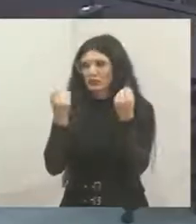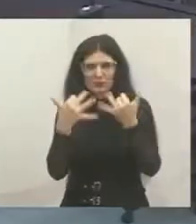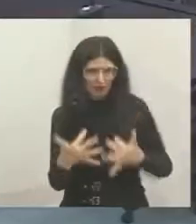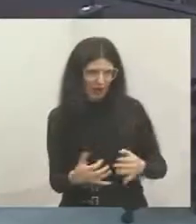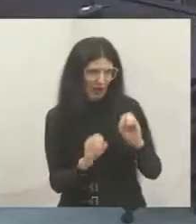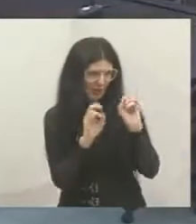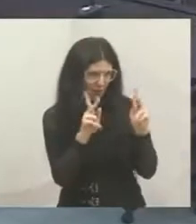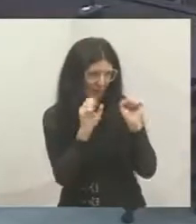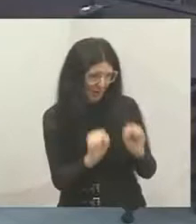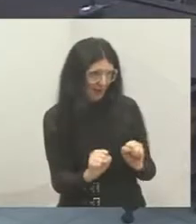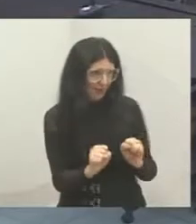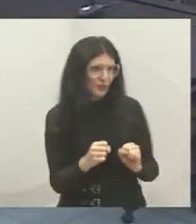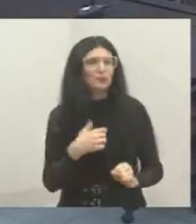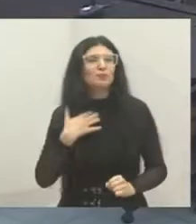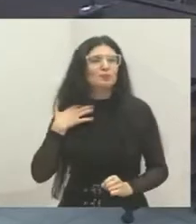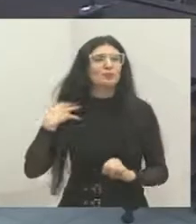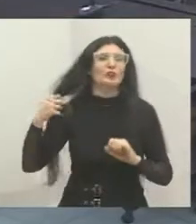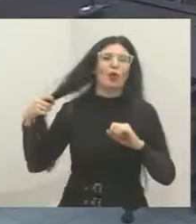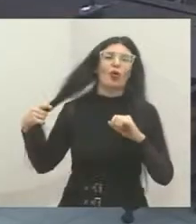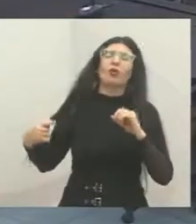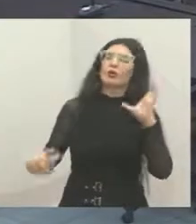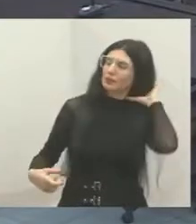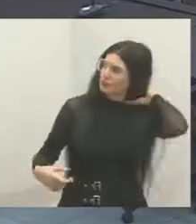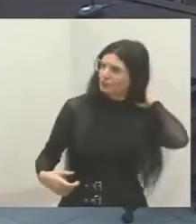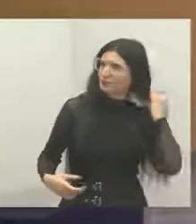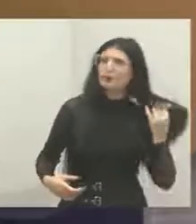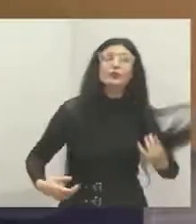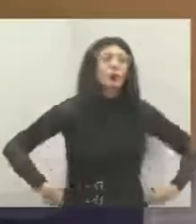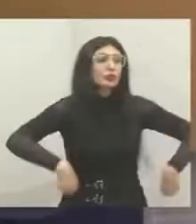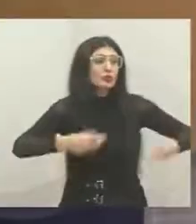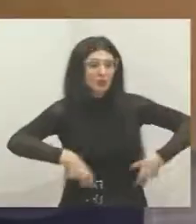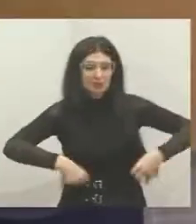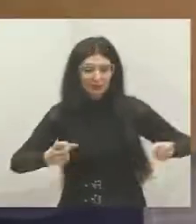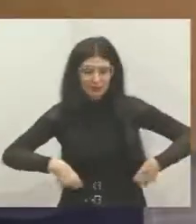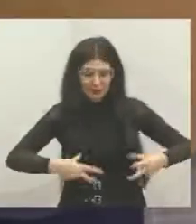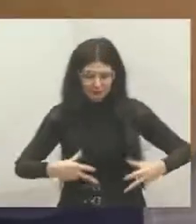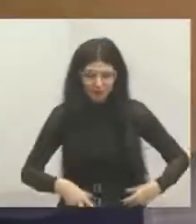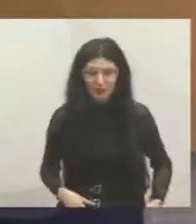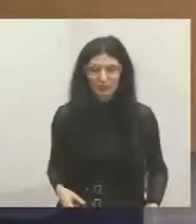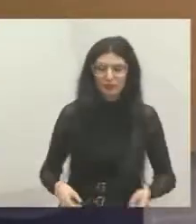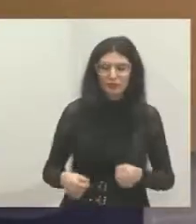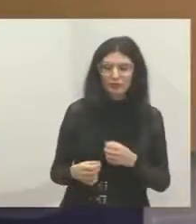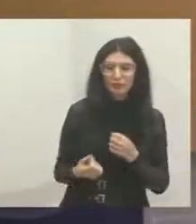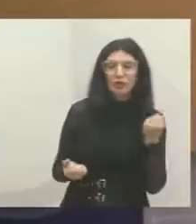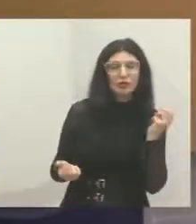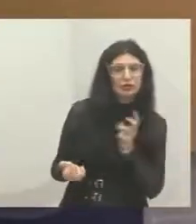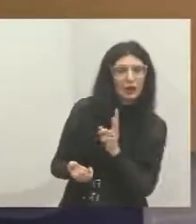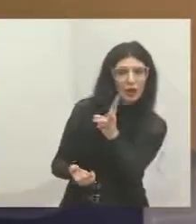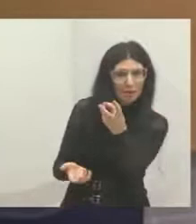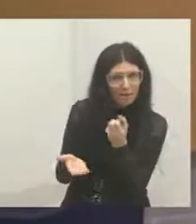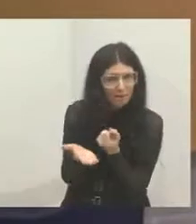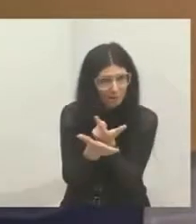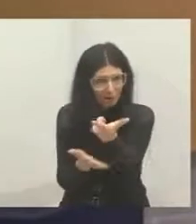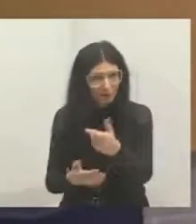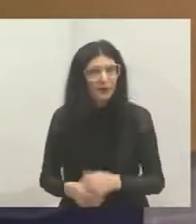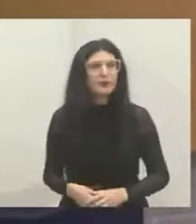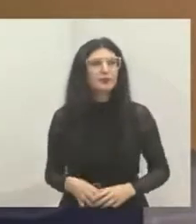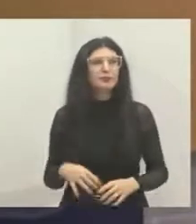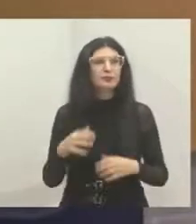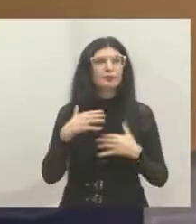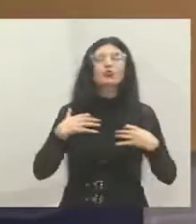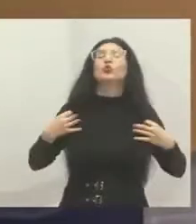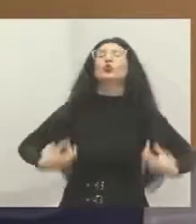ser? Pode? Então, nessa despesa corrente, né, devemos deixar claro o seguinte, que primeiro, toda essa despesa